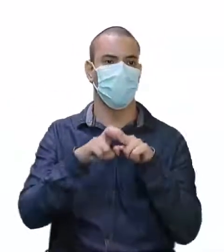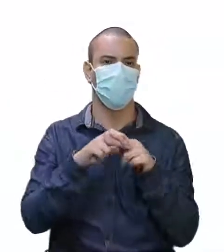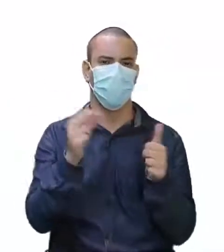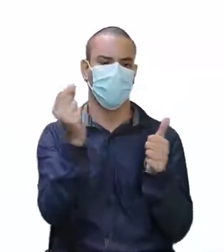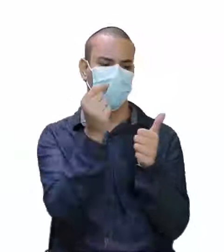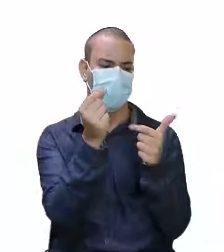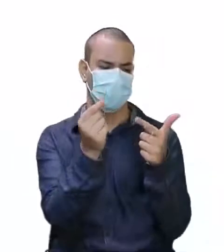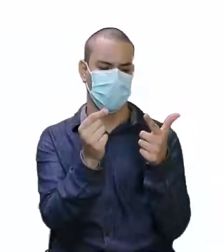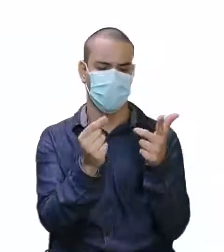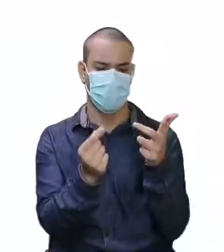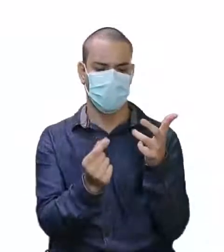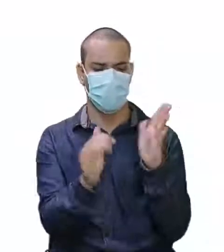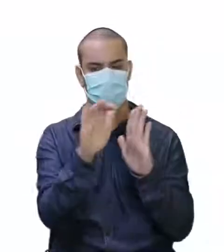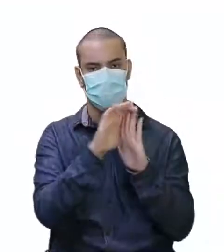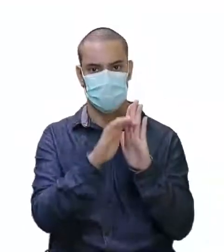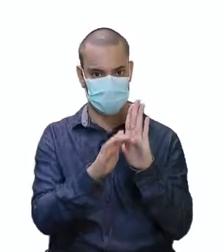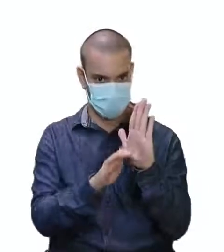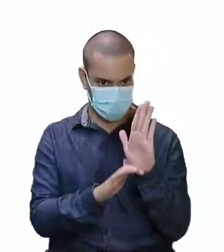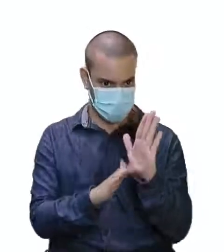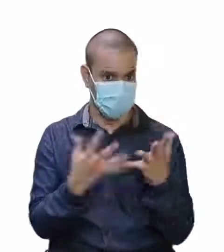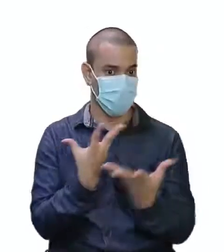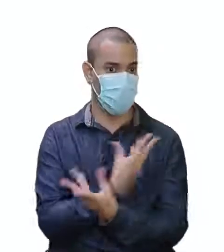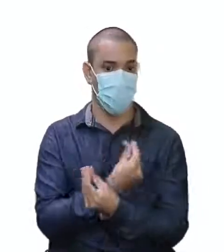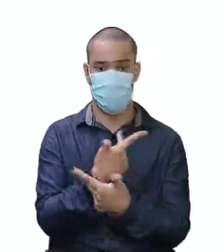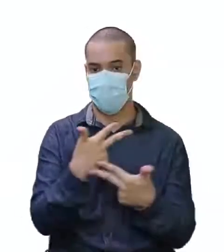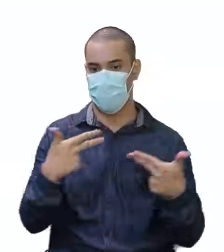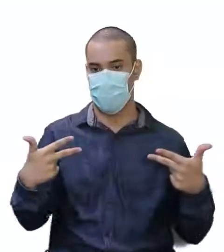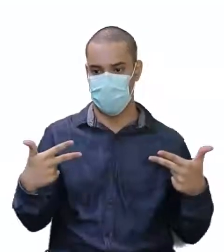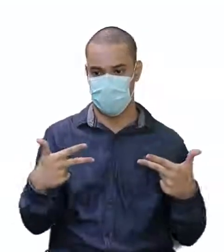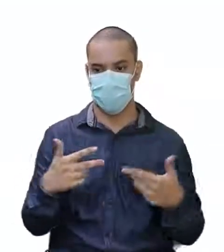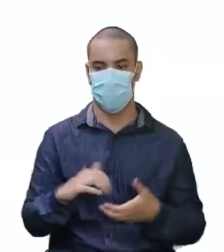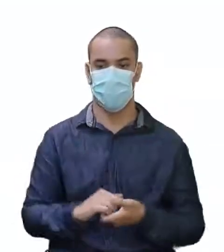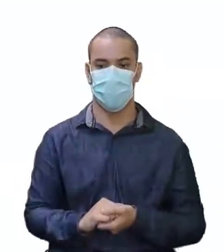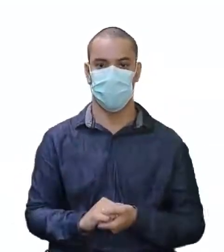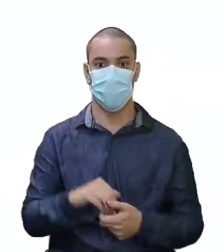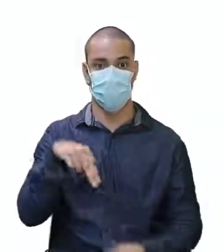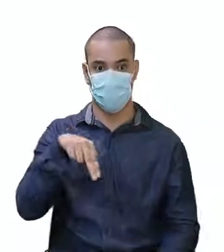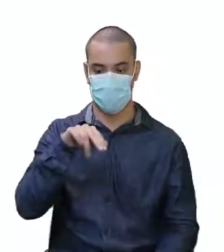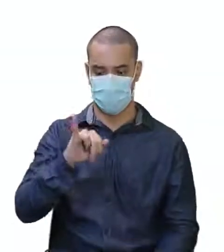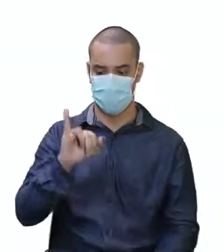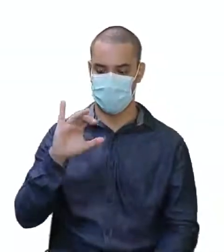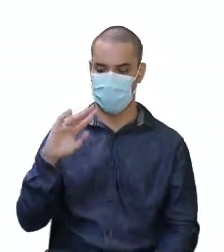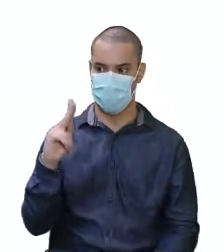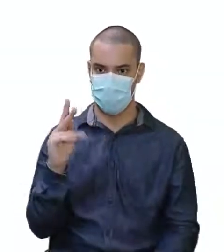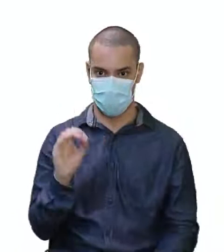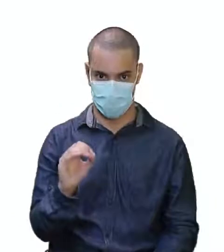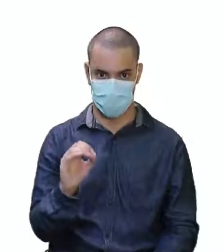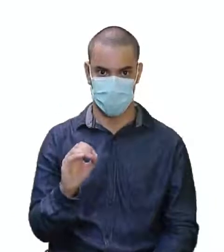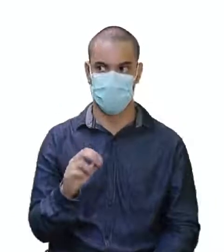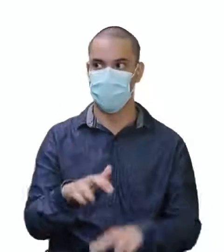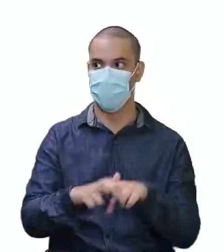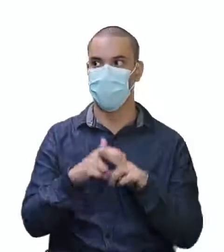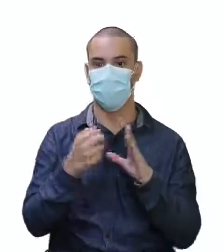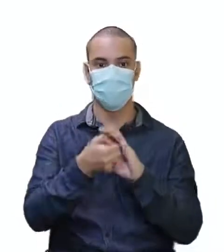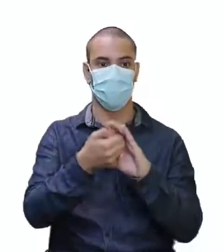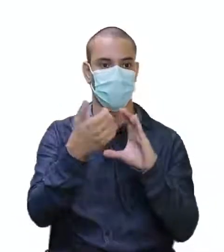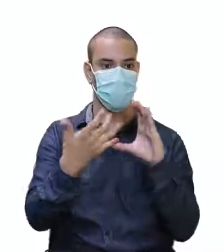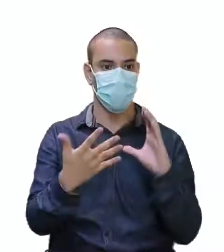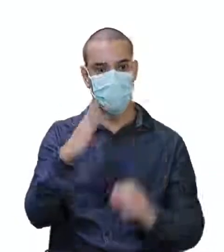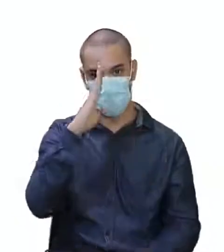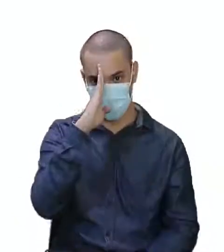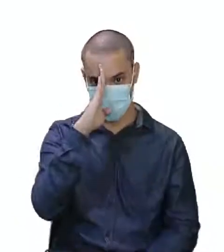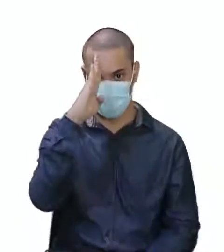outros fatores, é multifatorial, no caso, o habitat, o nicho ecológico. Então, características